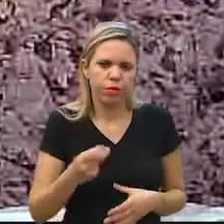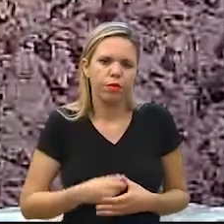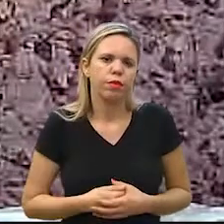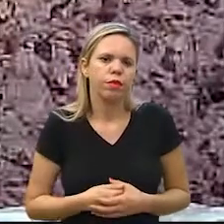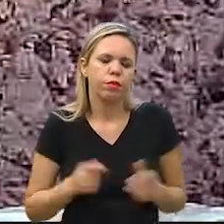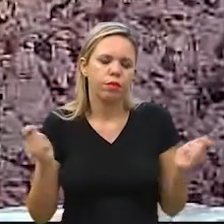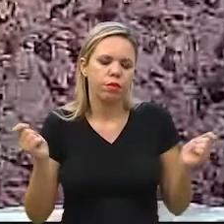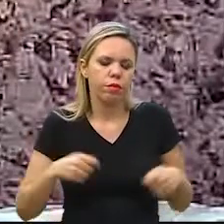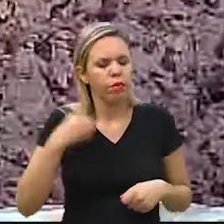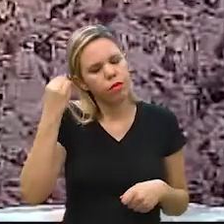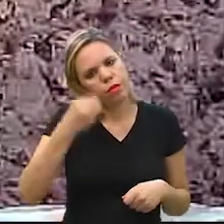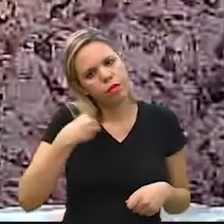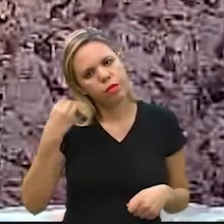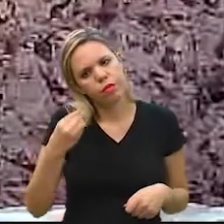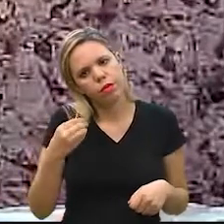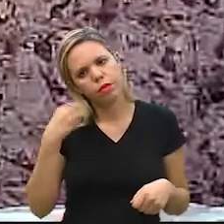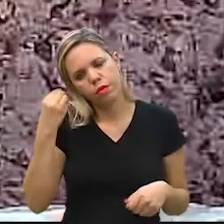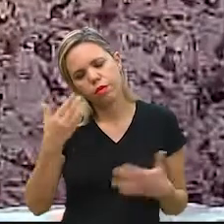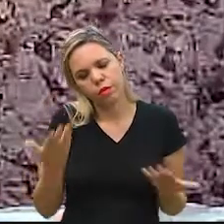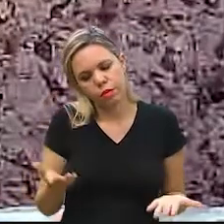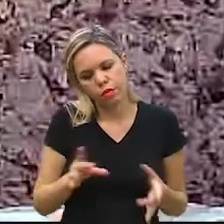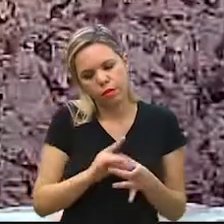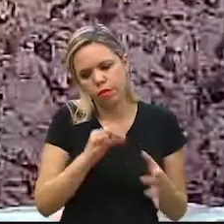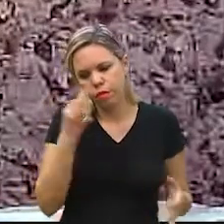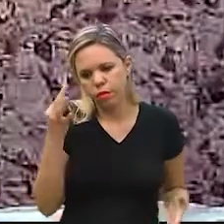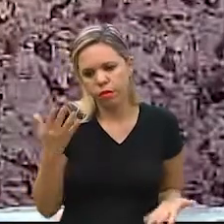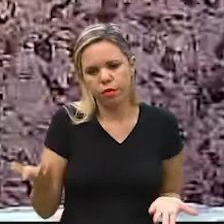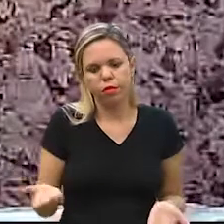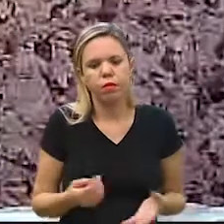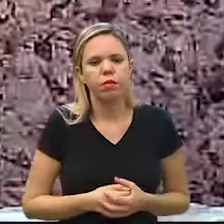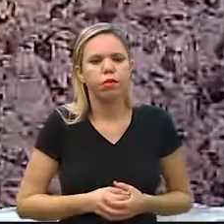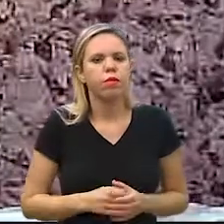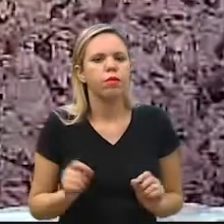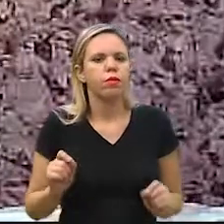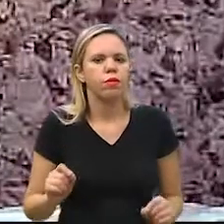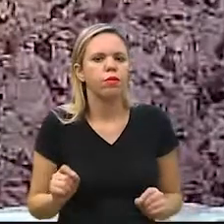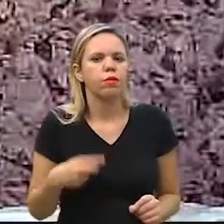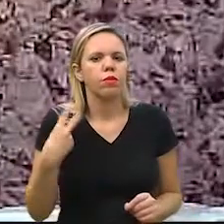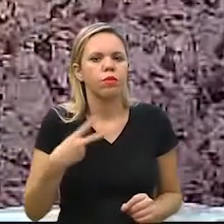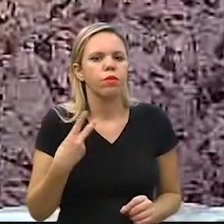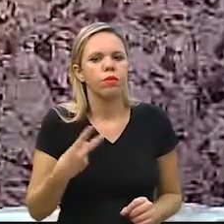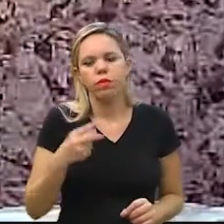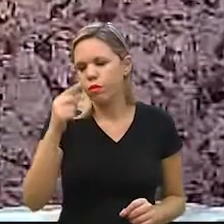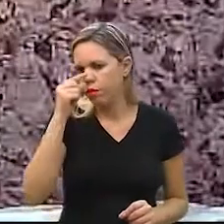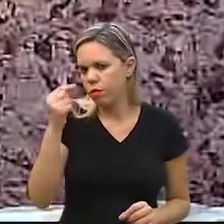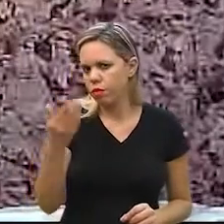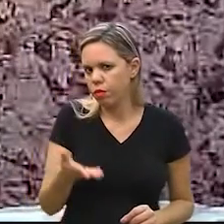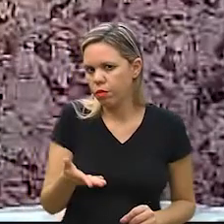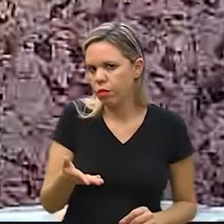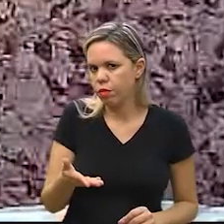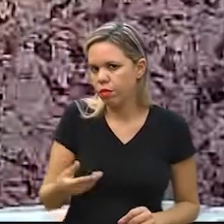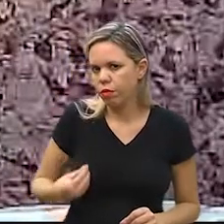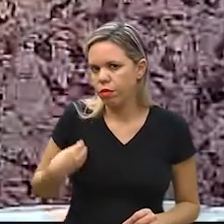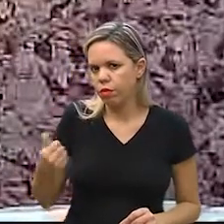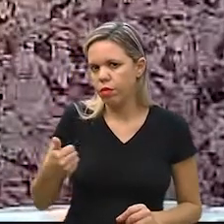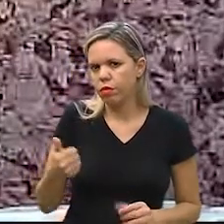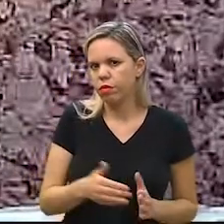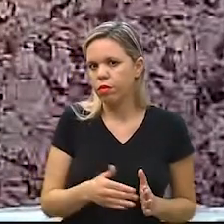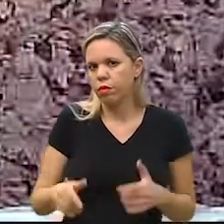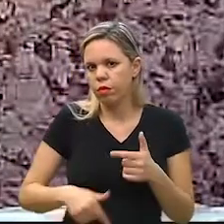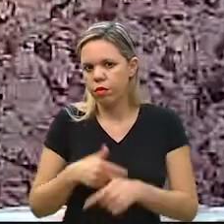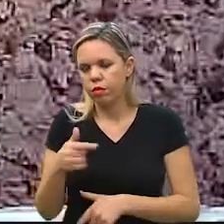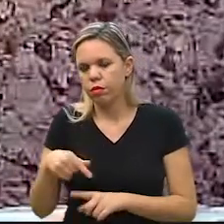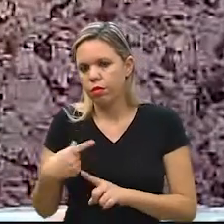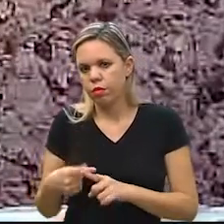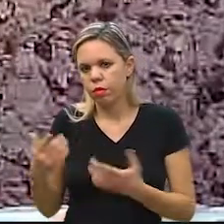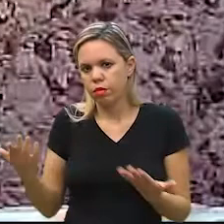muito competentes, muito experientes, e que o vereador Arnaldo está no primeiro mandato,